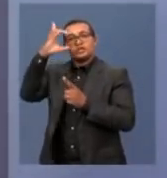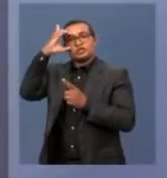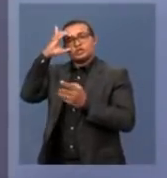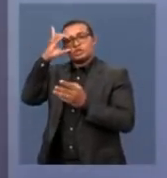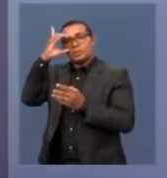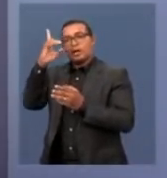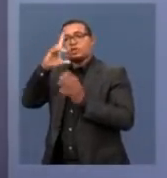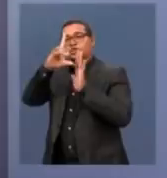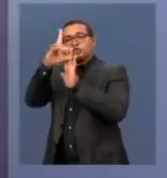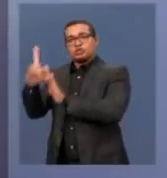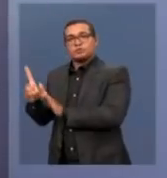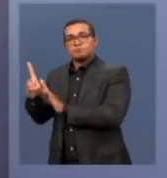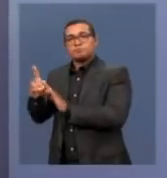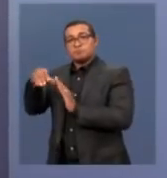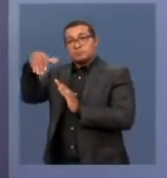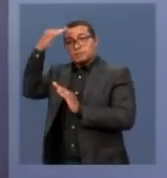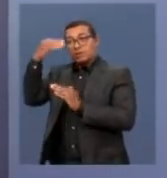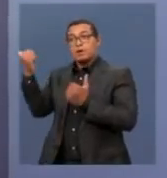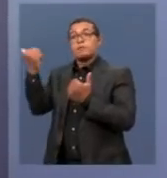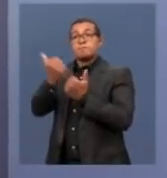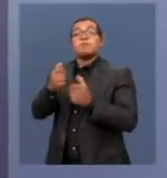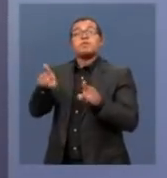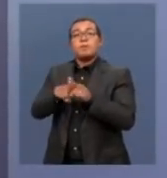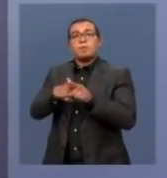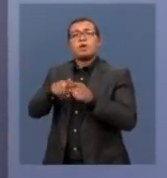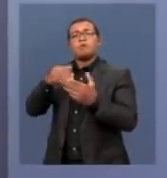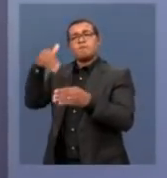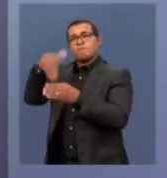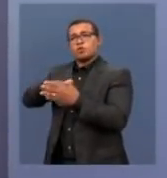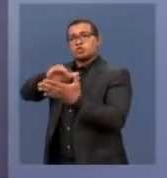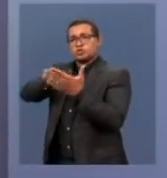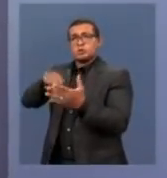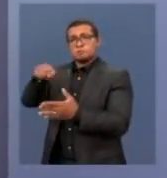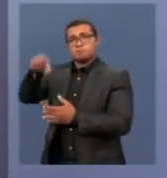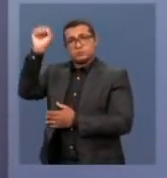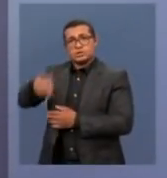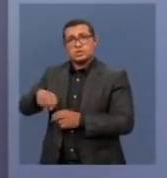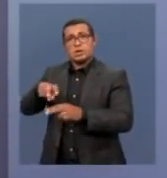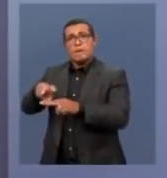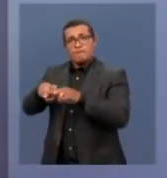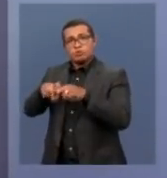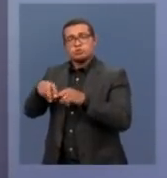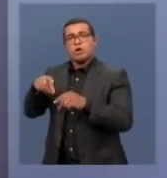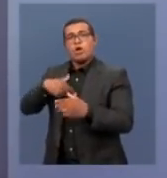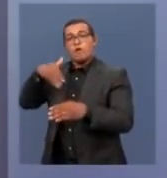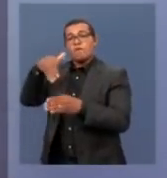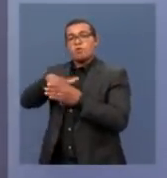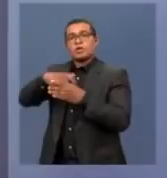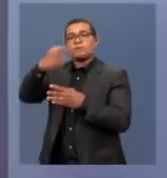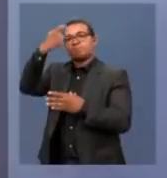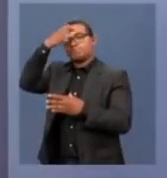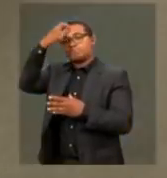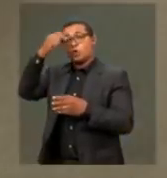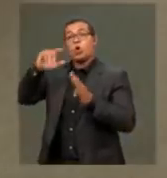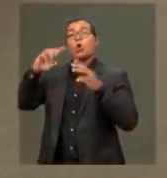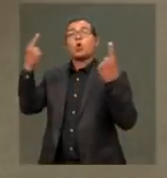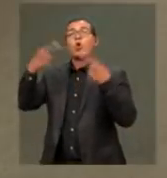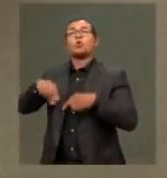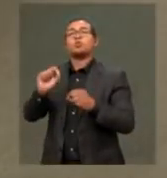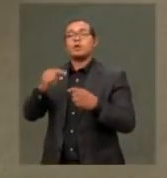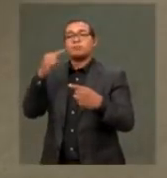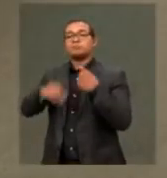eu voltei também e voltei pra caçar eduardo cunha então eu realmente voltei com a consciência contra a corrupção